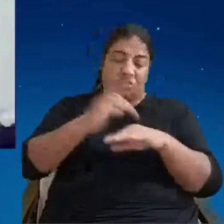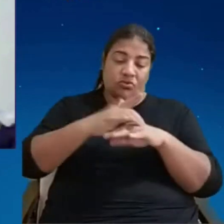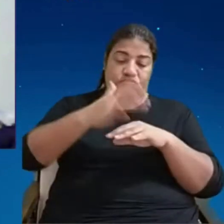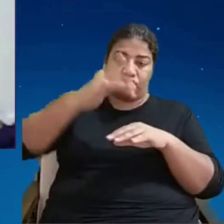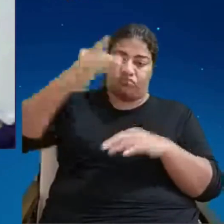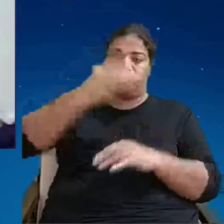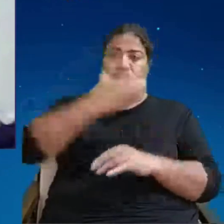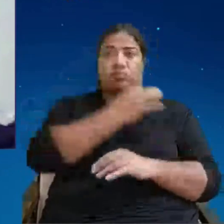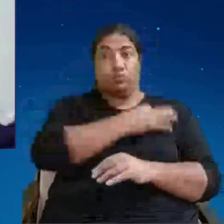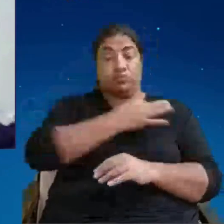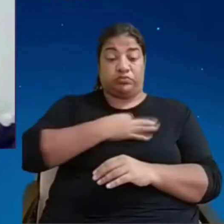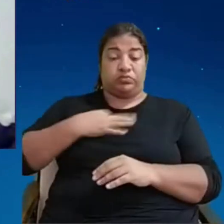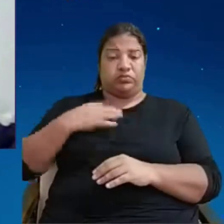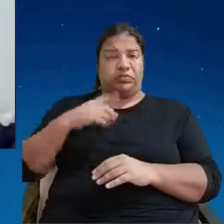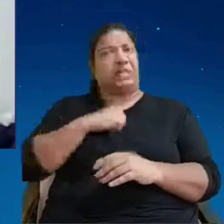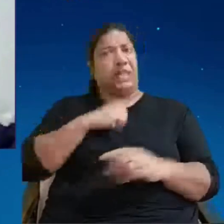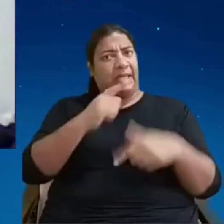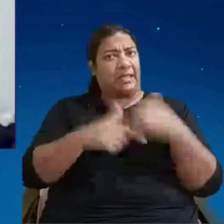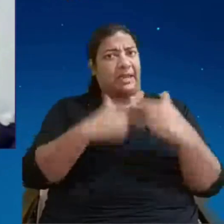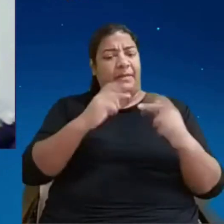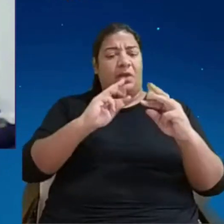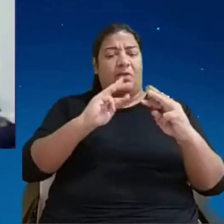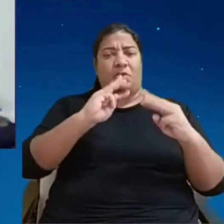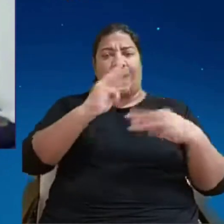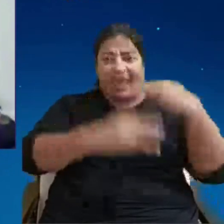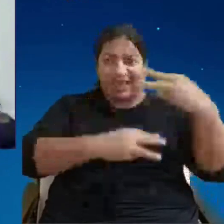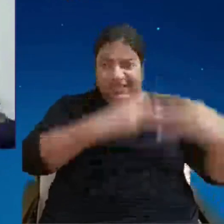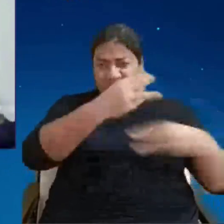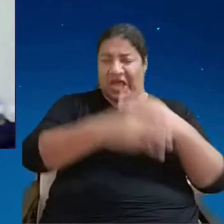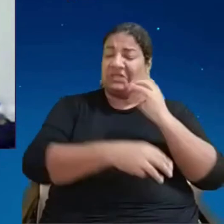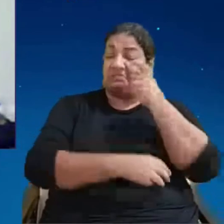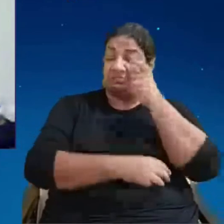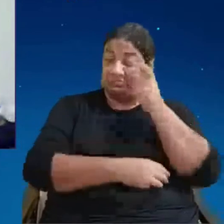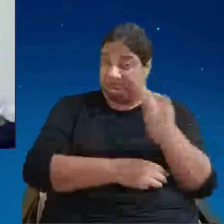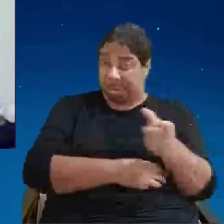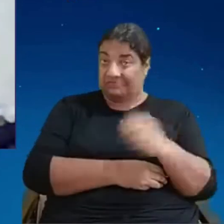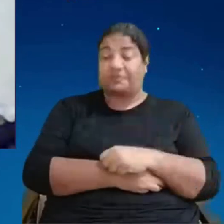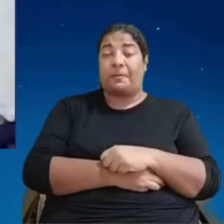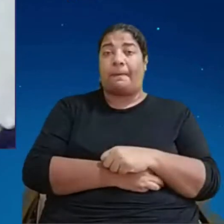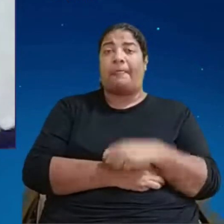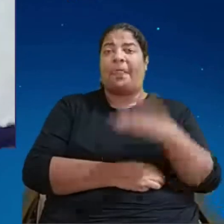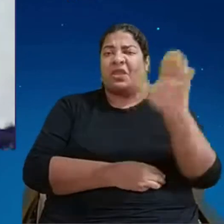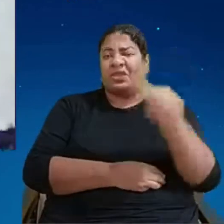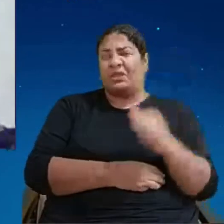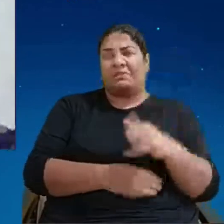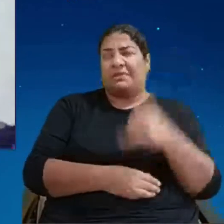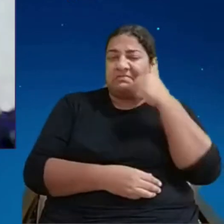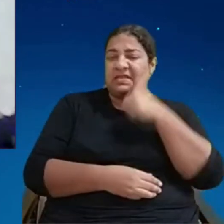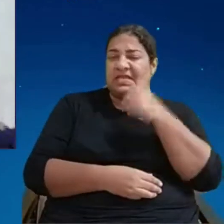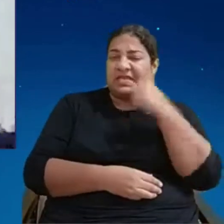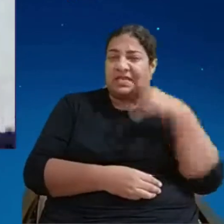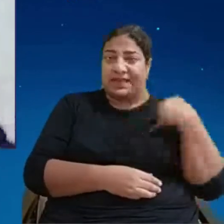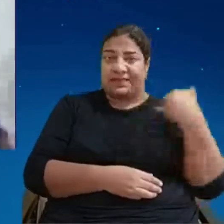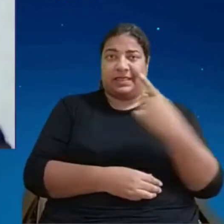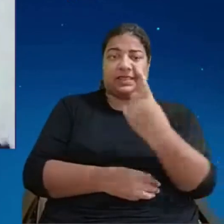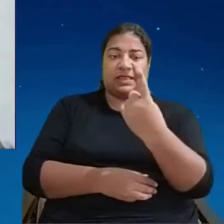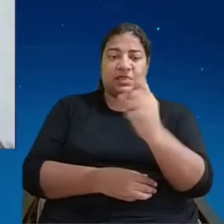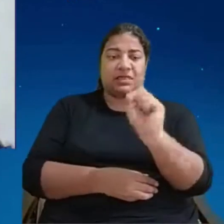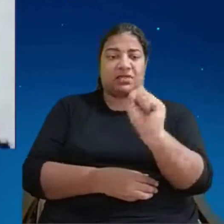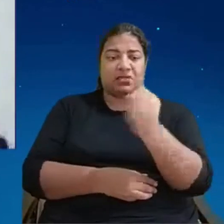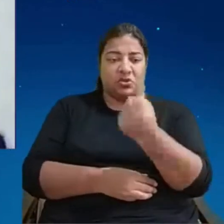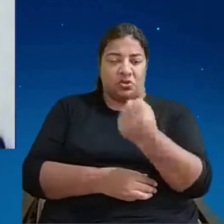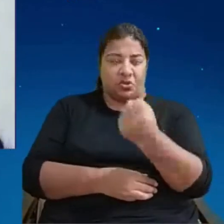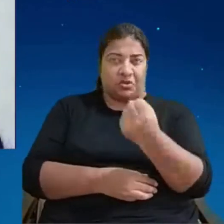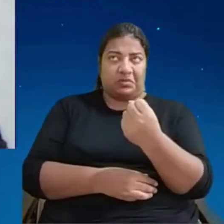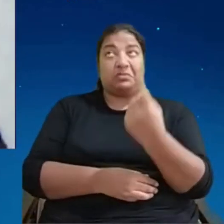interessante, eles contratam meninas, assim, de 18, 19 anos. Aí você vai falar assim, a Gastern fazia isso há muito tempo